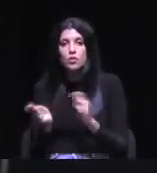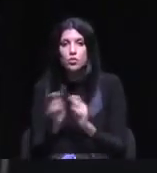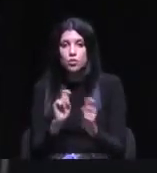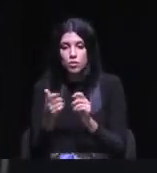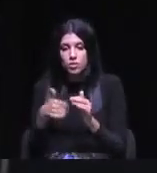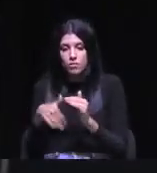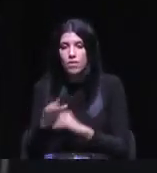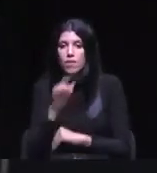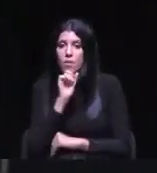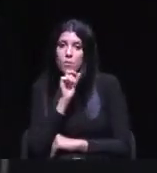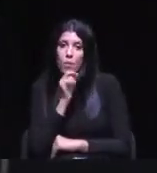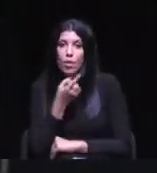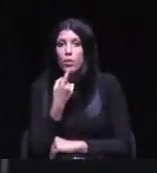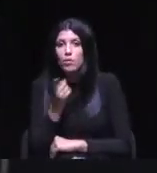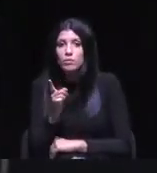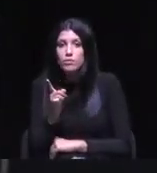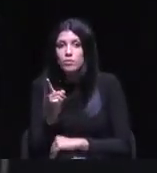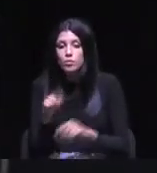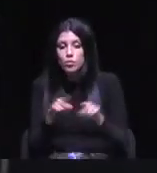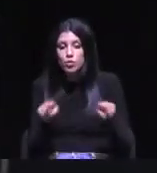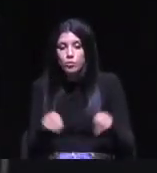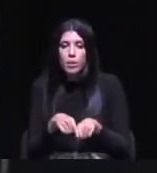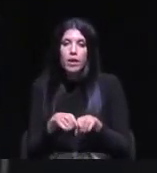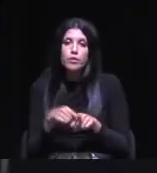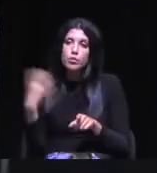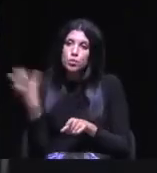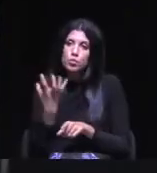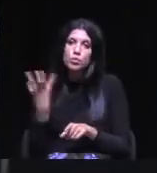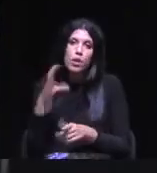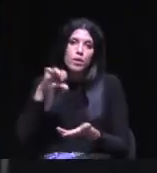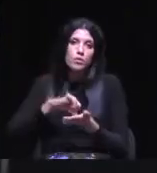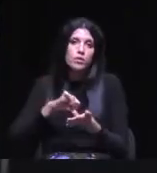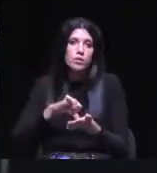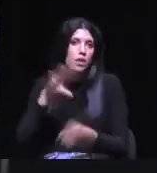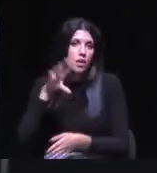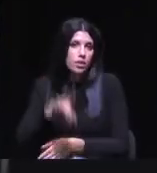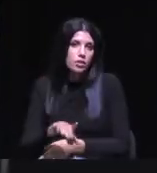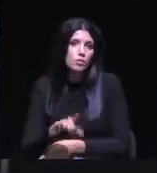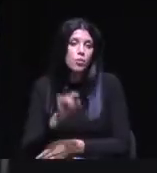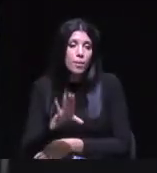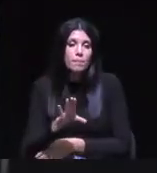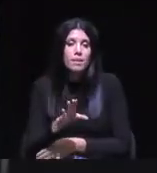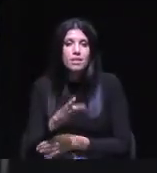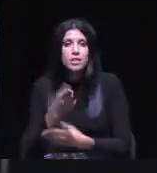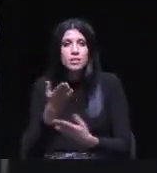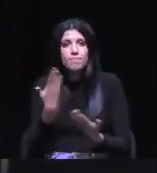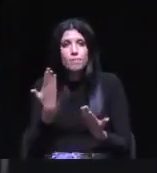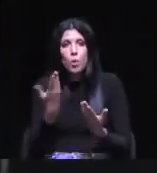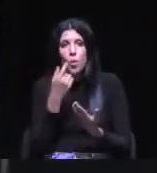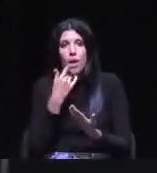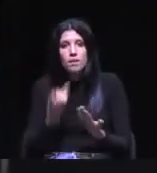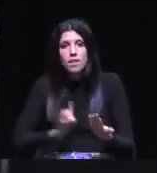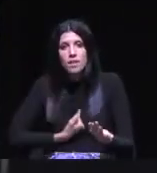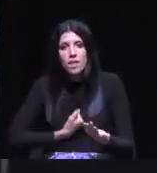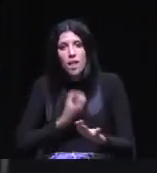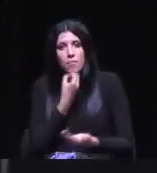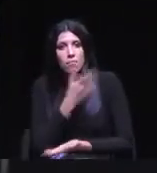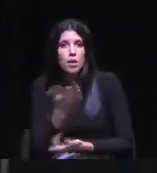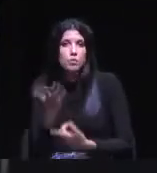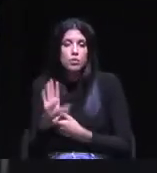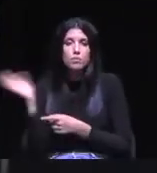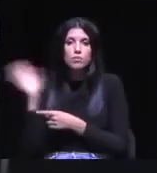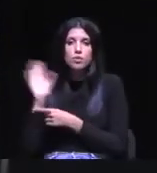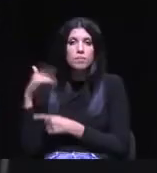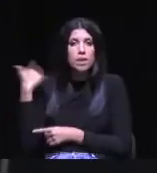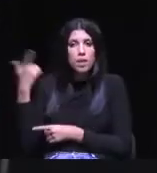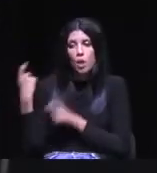correndo-se assim o risco de ser mais um importante espaço cultural do centro de Lisboa descaracterizado, como é também o exemplo do cinema Londres,